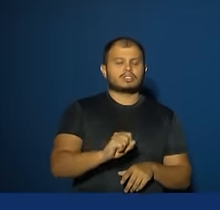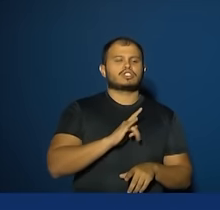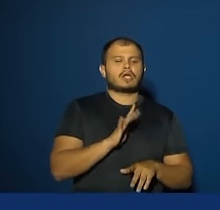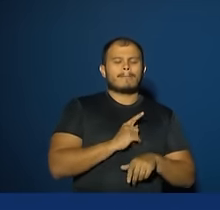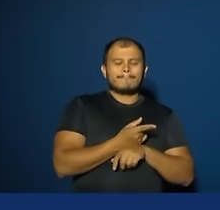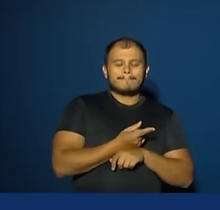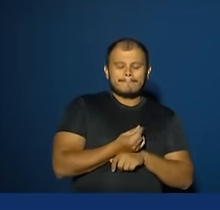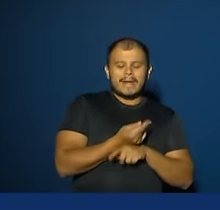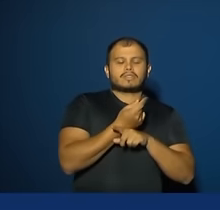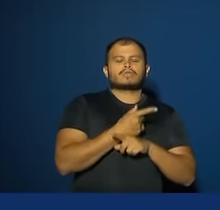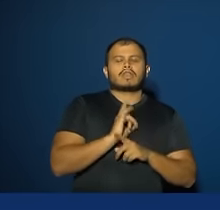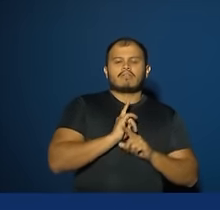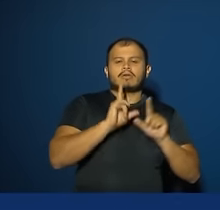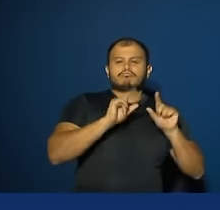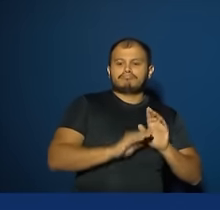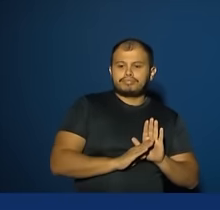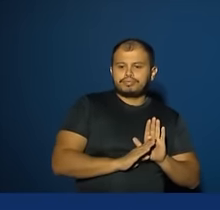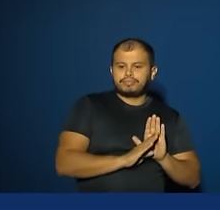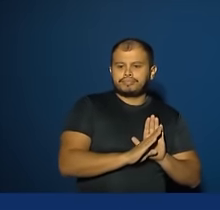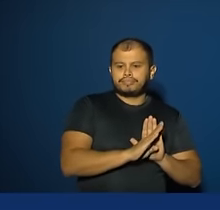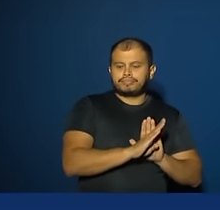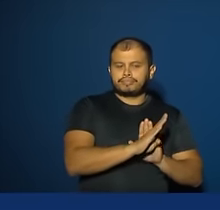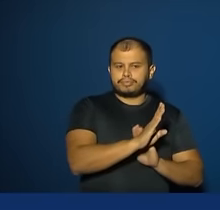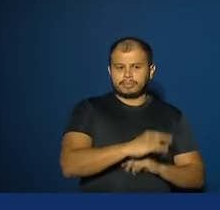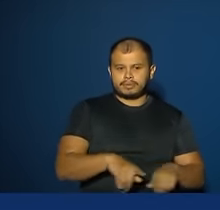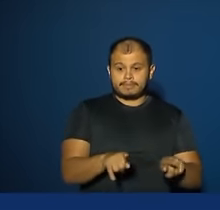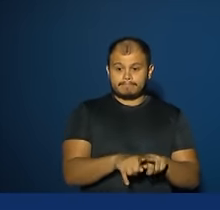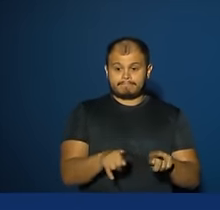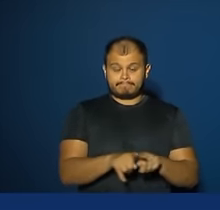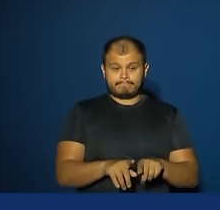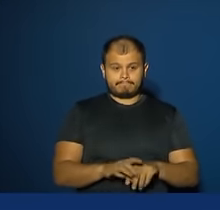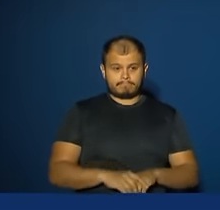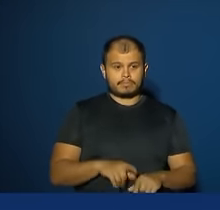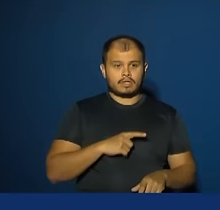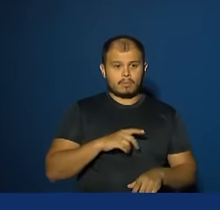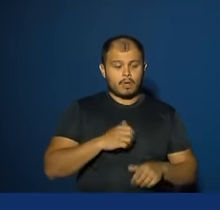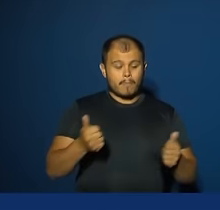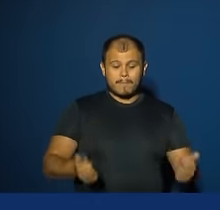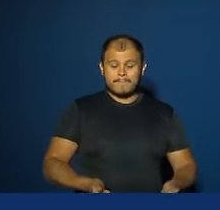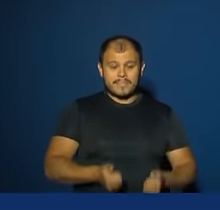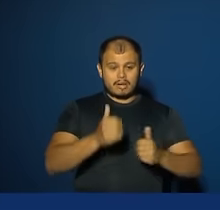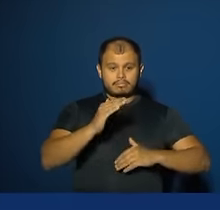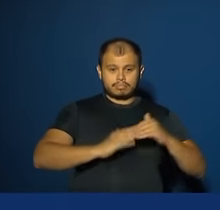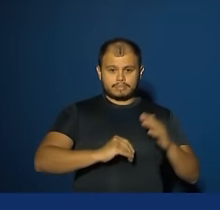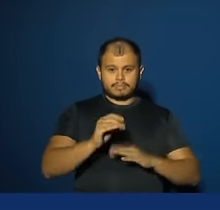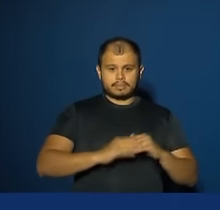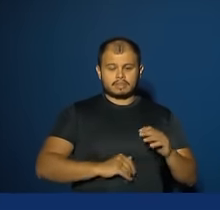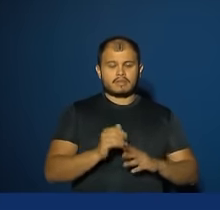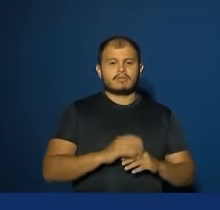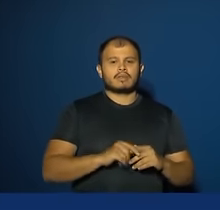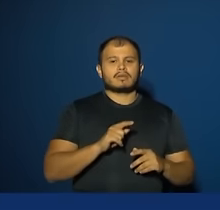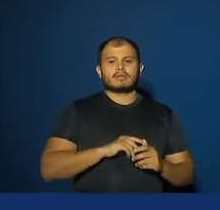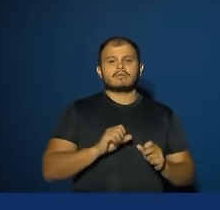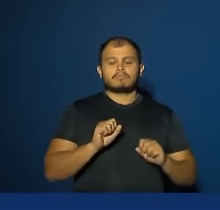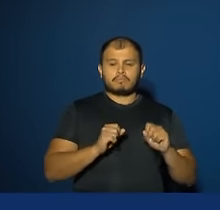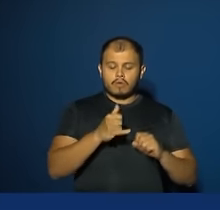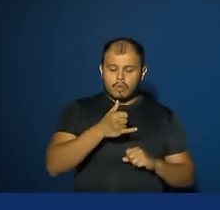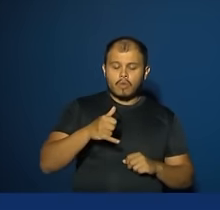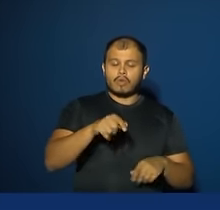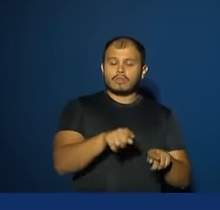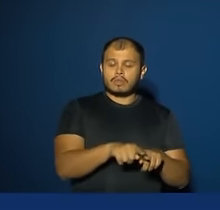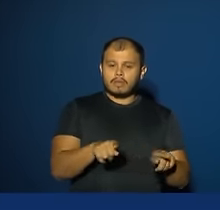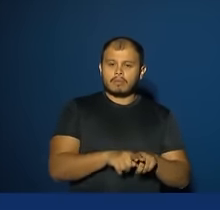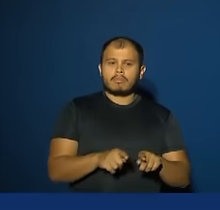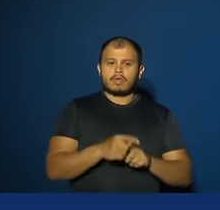subindo, né? Então, os preços de commodities estavam para cima e acabou que os best performers foram Basic Materials, Petro e Financials.